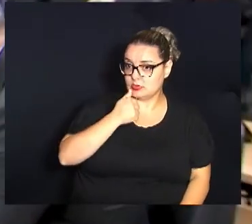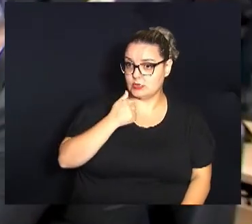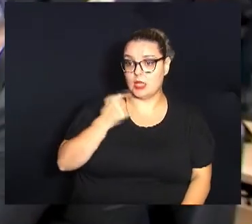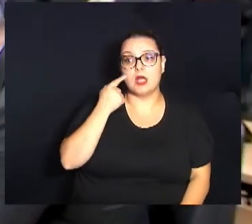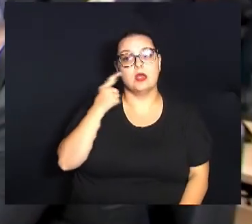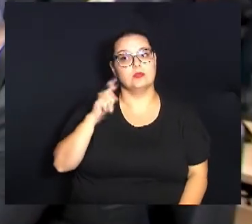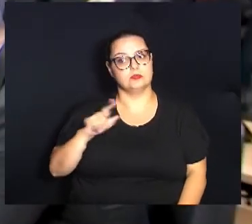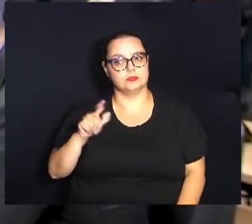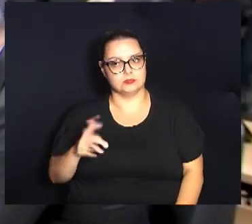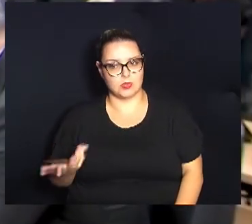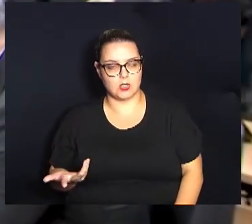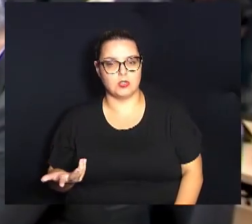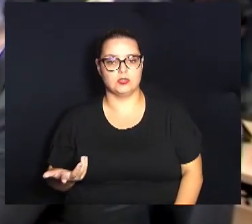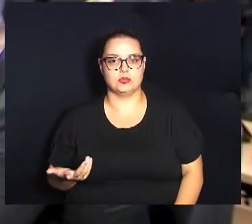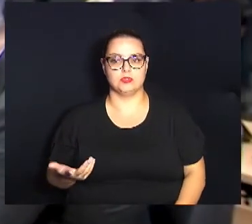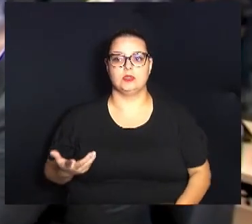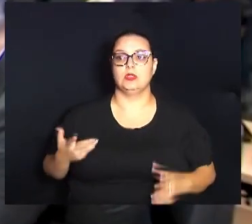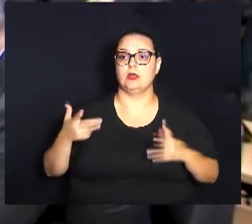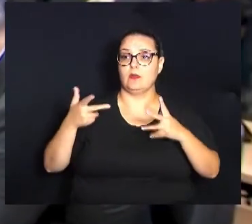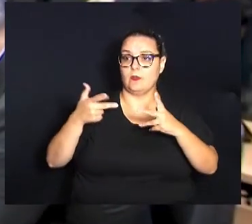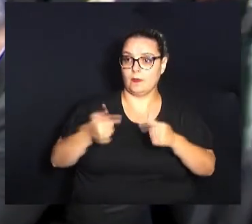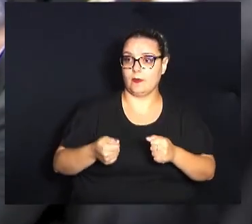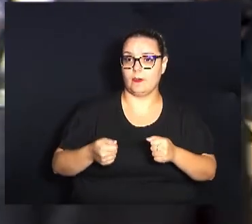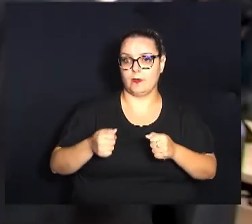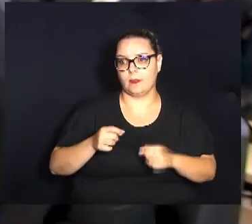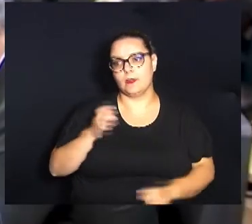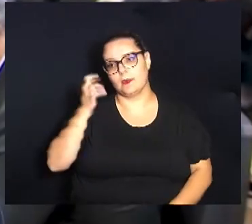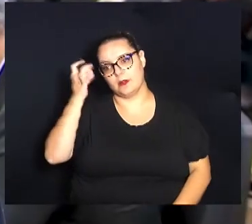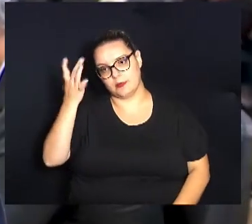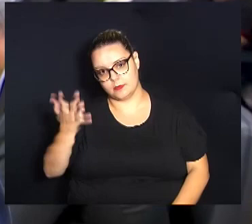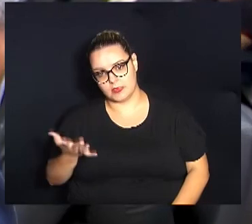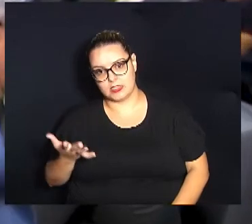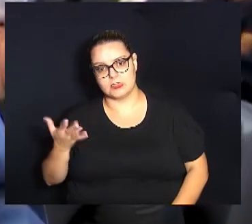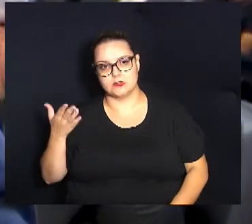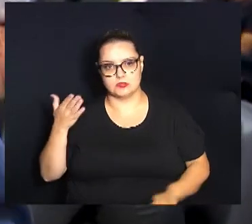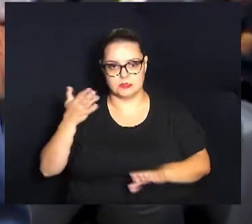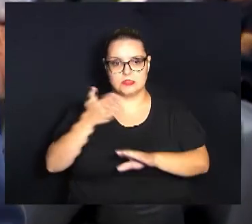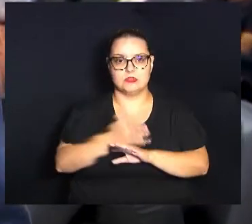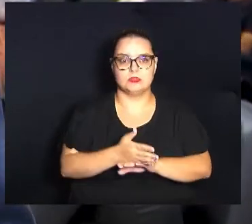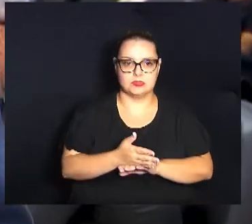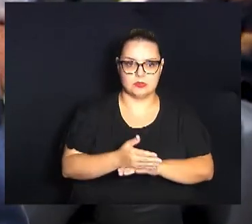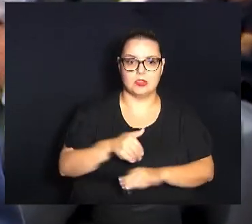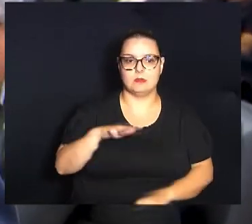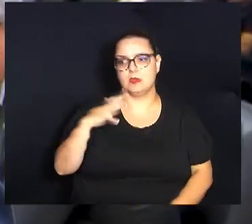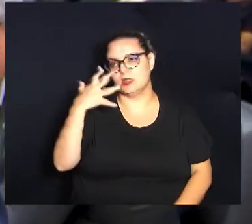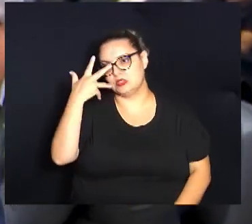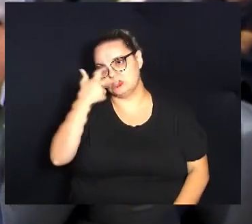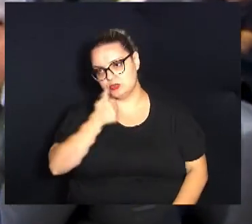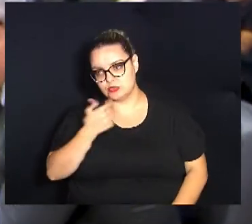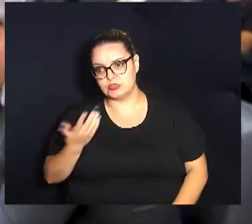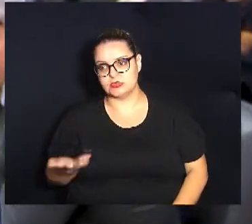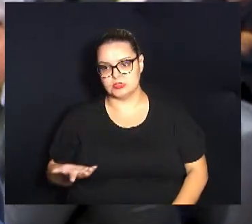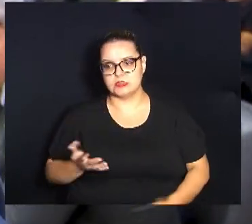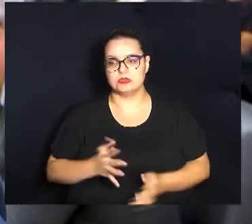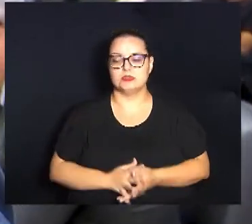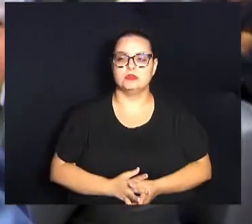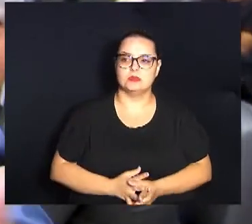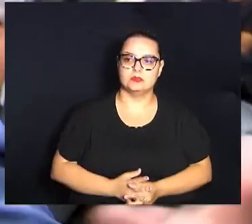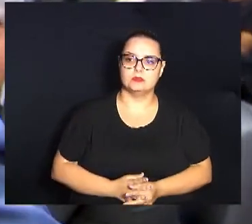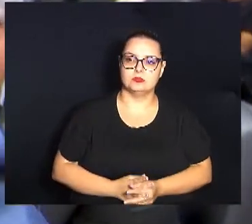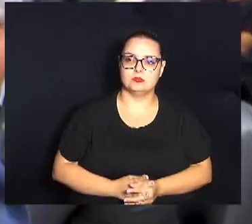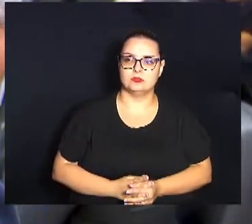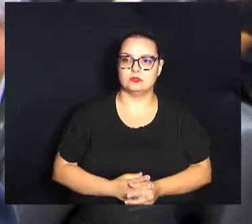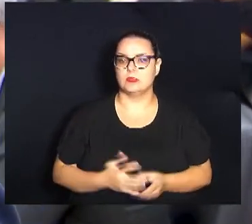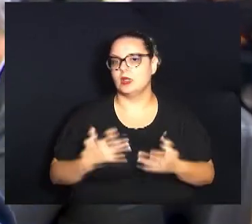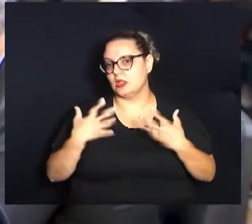Obviamente que aquilo deixa mais fácil o acesso, deixa mais bonito, né? E